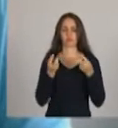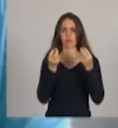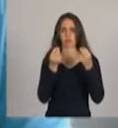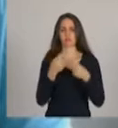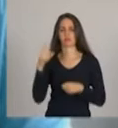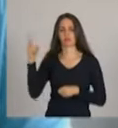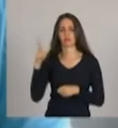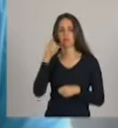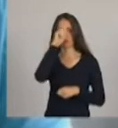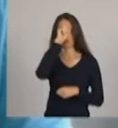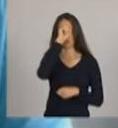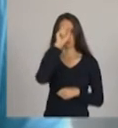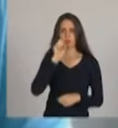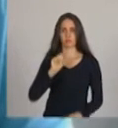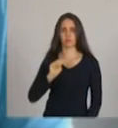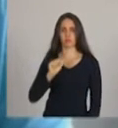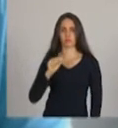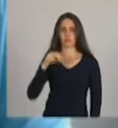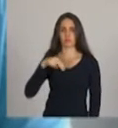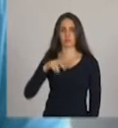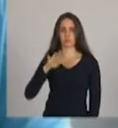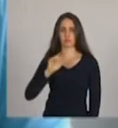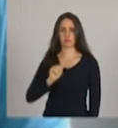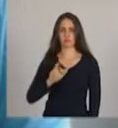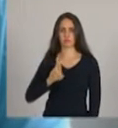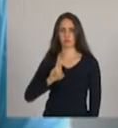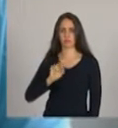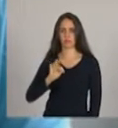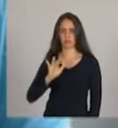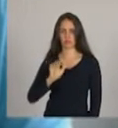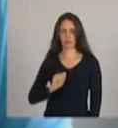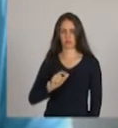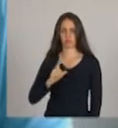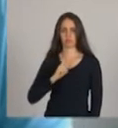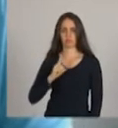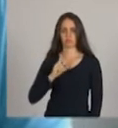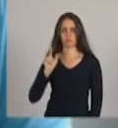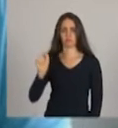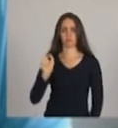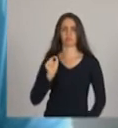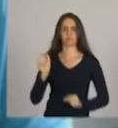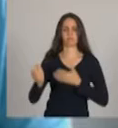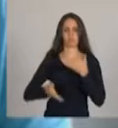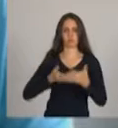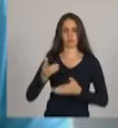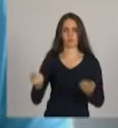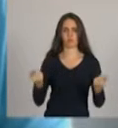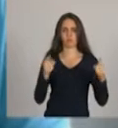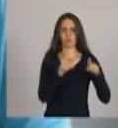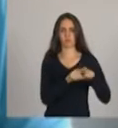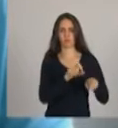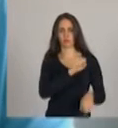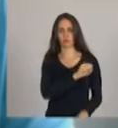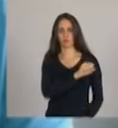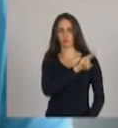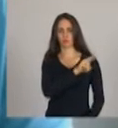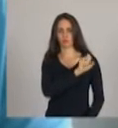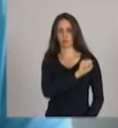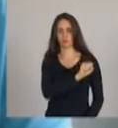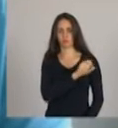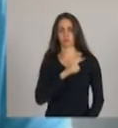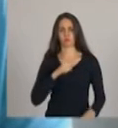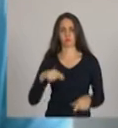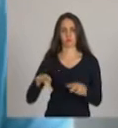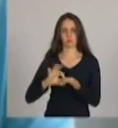Santa Rita, trabalha com um serviço muito importante, tem participação, convênio com o SUS, ligado à Secretaria